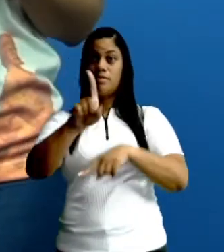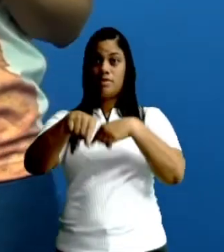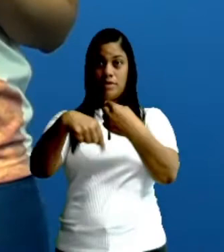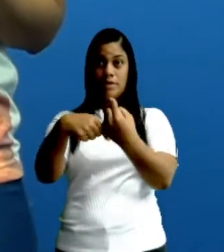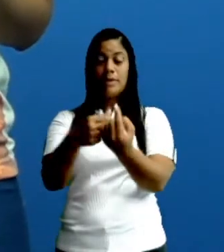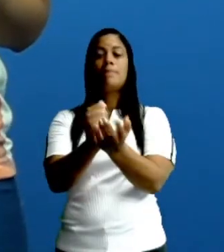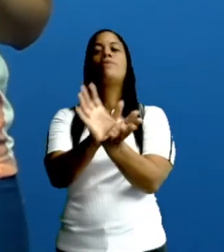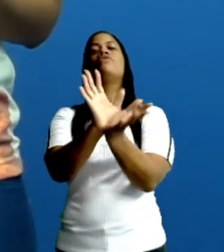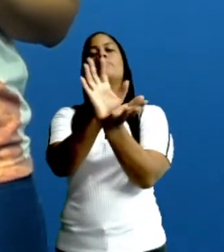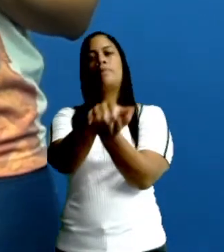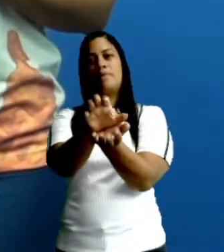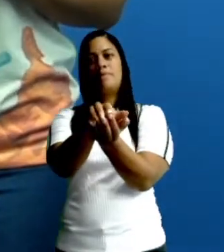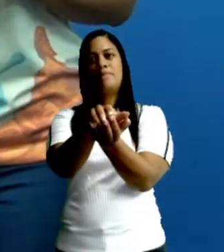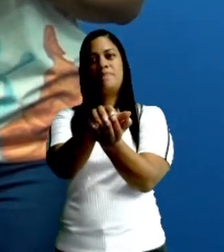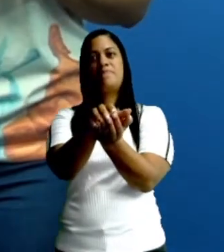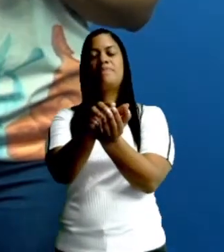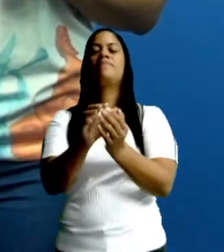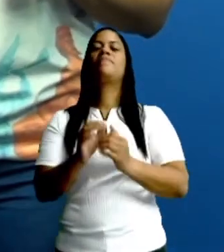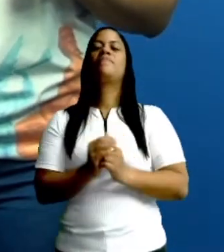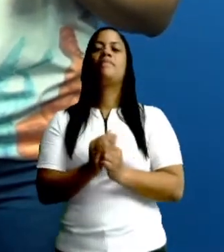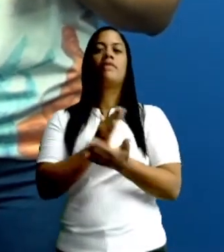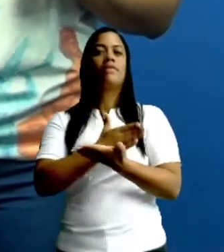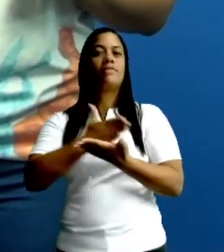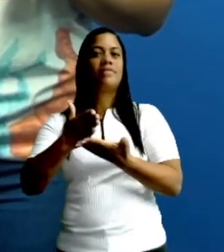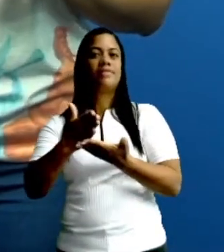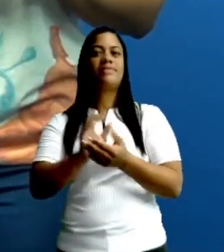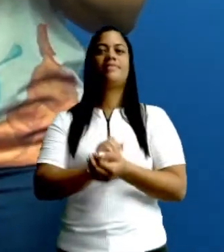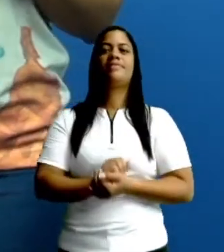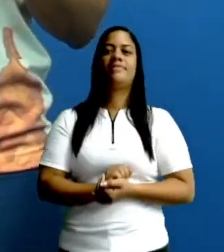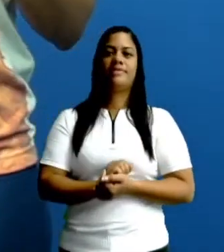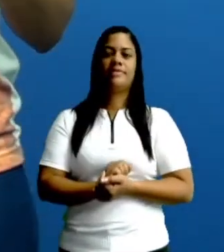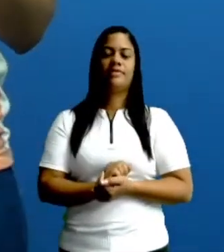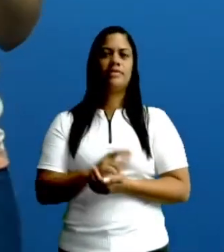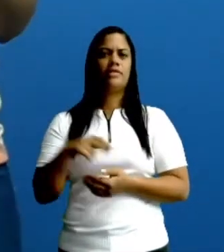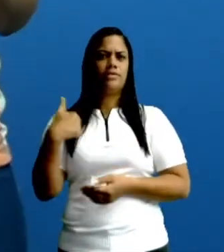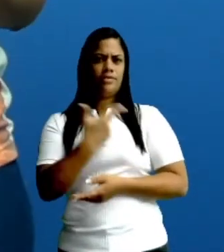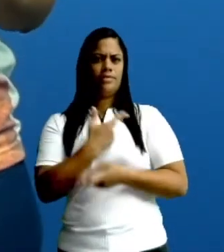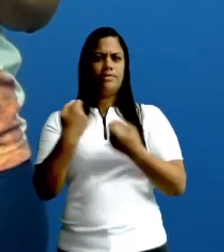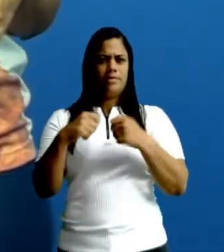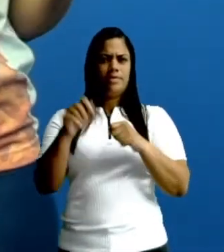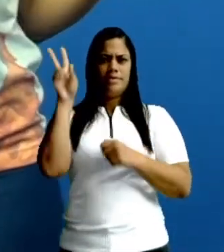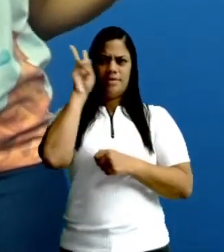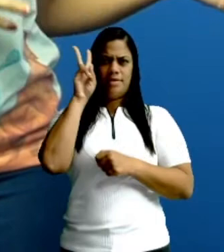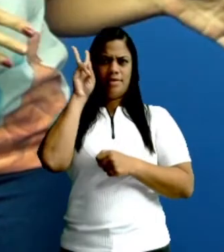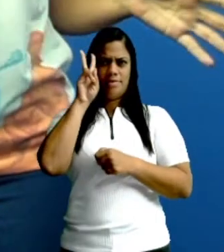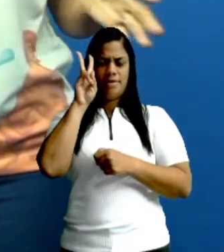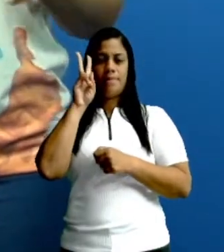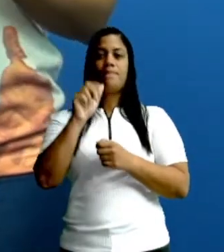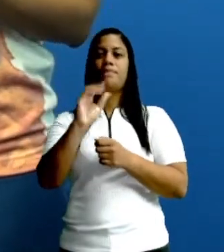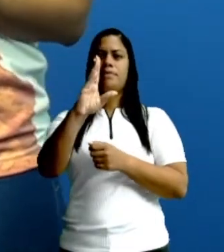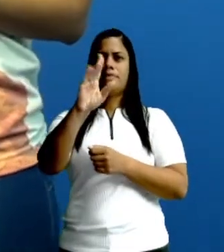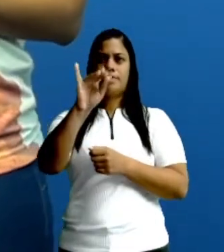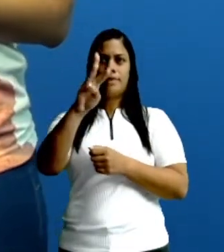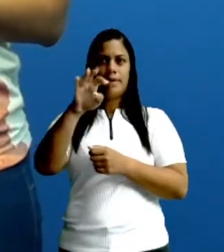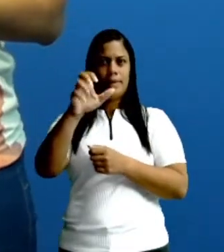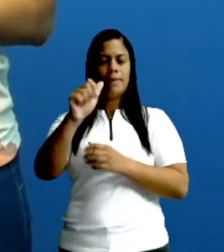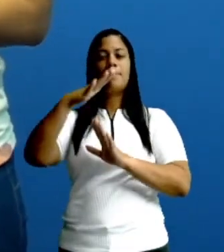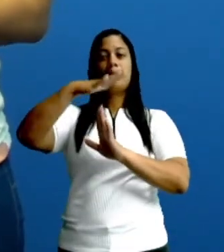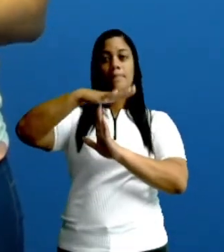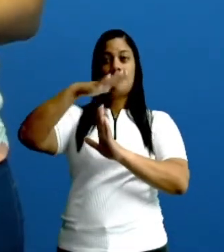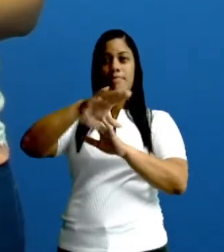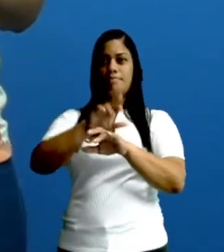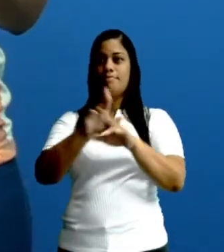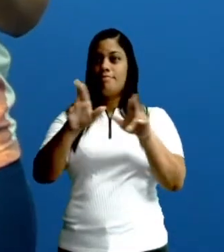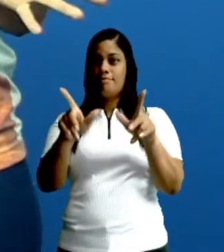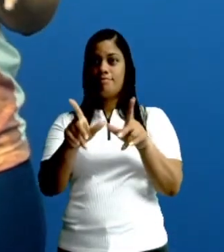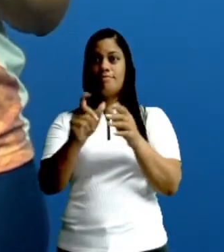forma gradativa. Então vamos começar. A gente precisa relembrar que clima e tempo não são